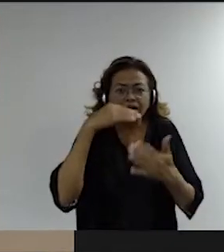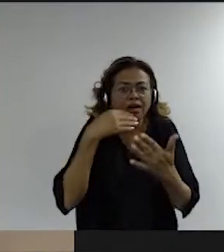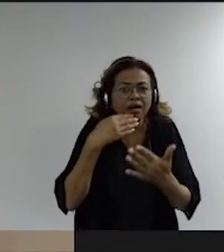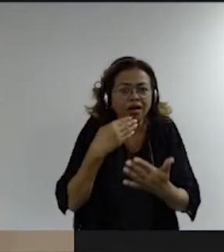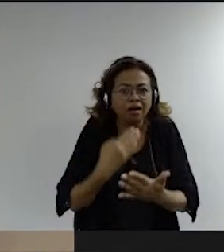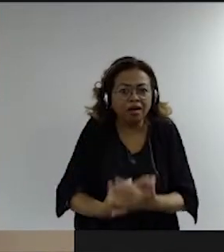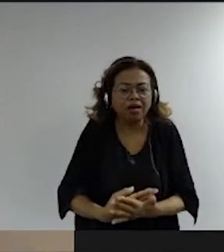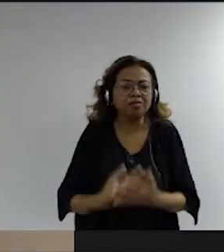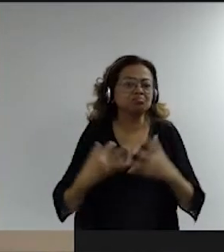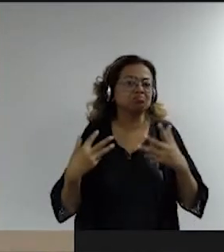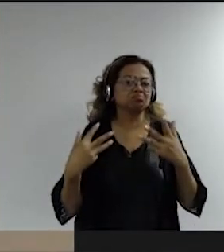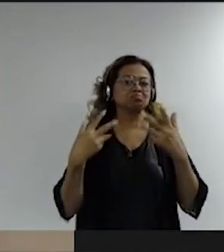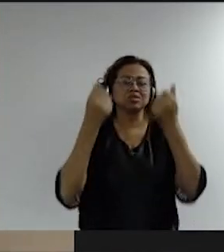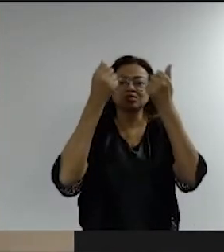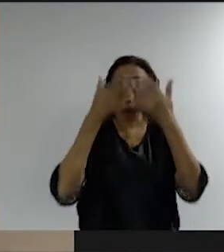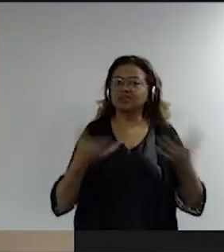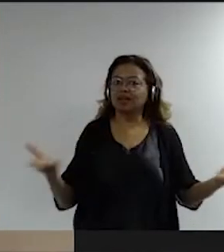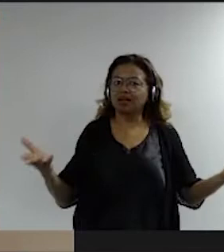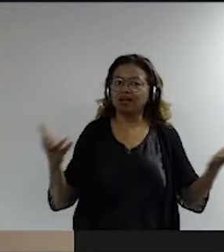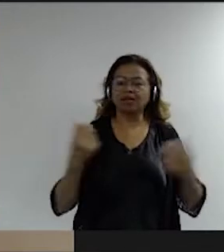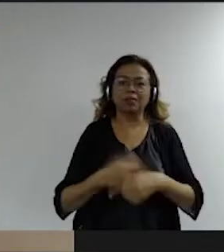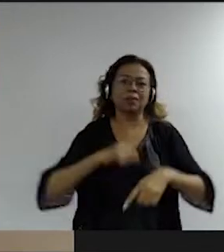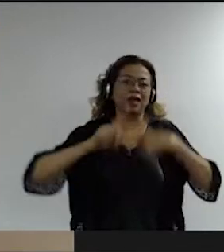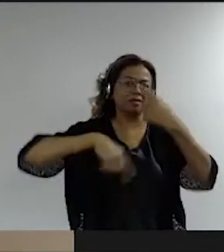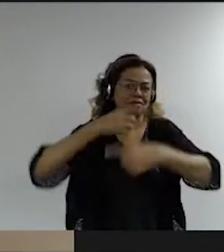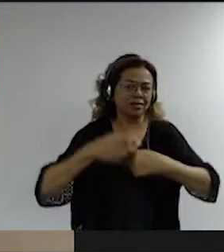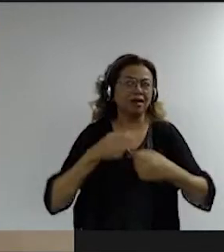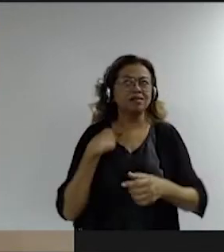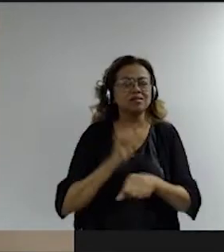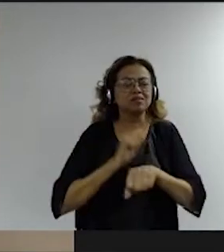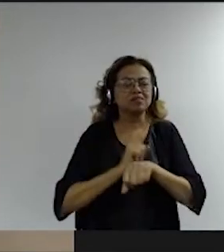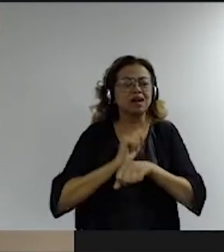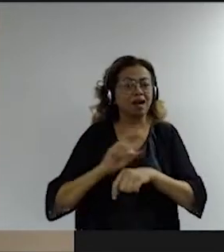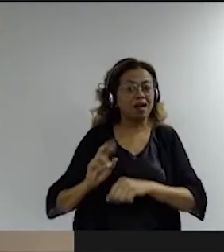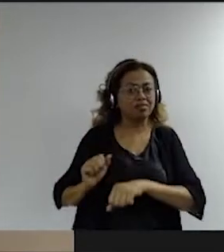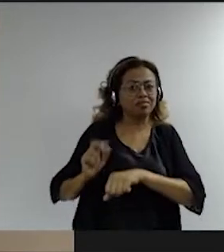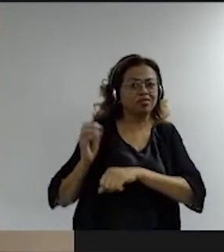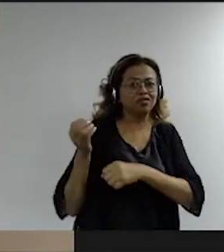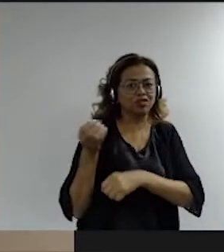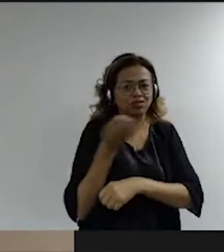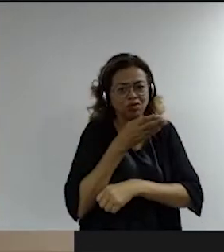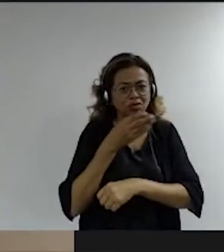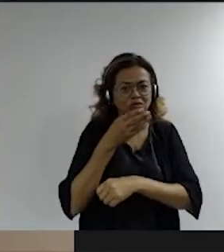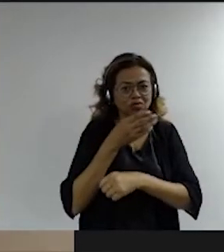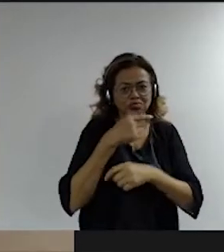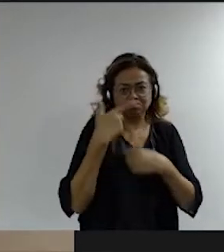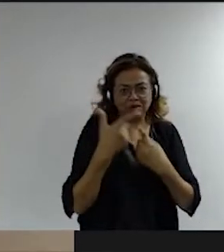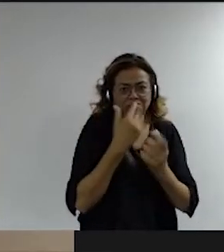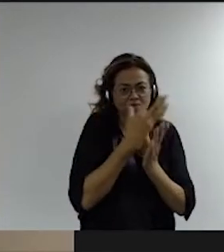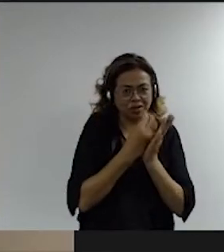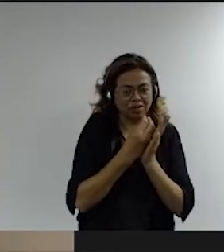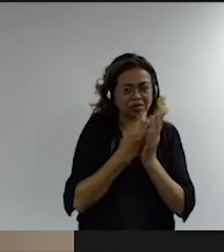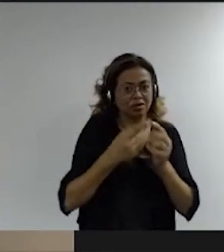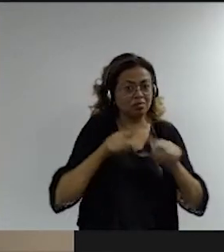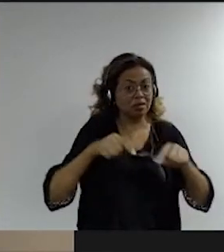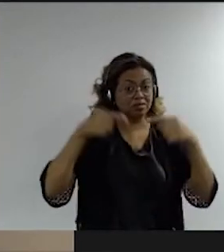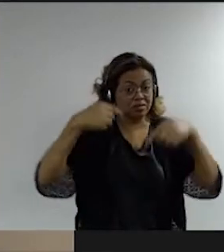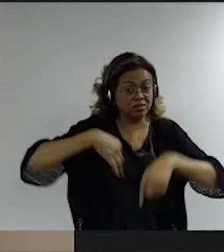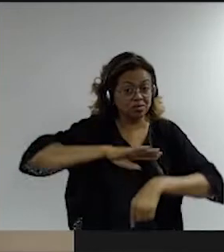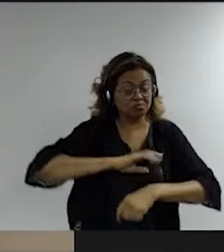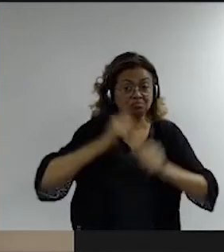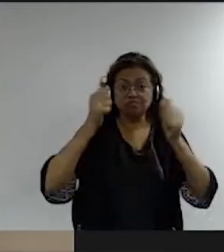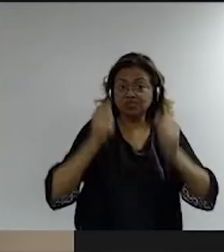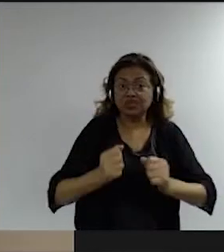nunca mais, até que venha um novo modelo, né, substituindo esse modelo. Nós nunca não vamos